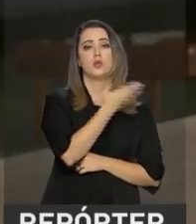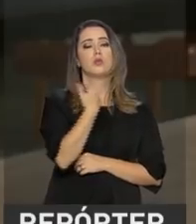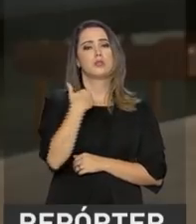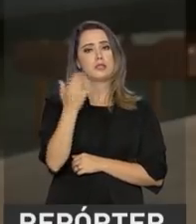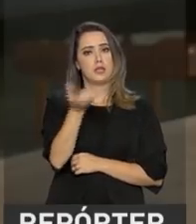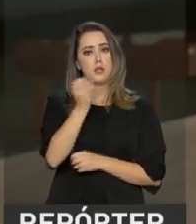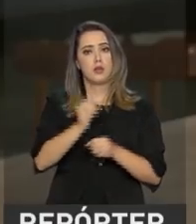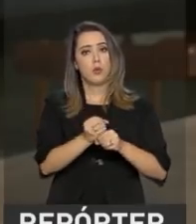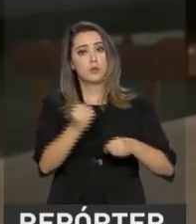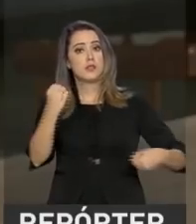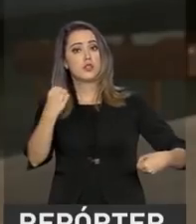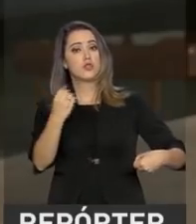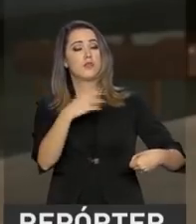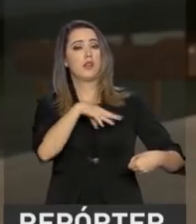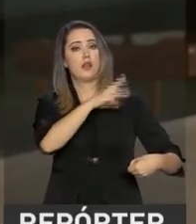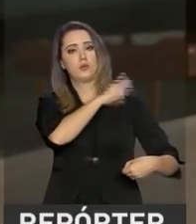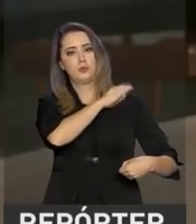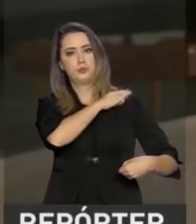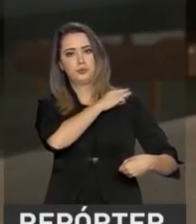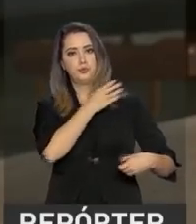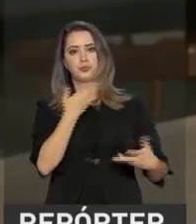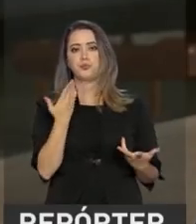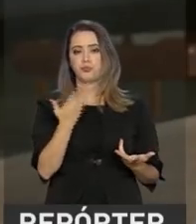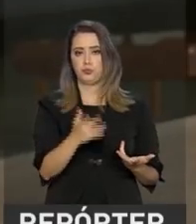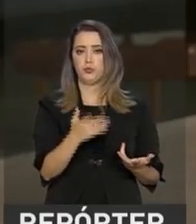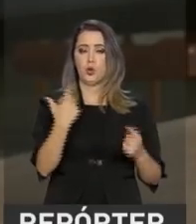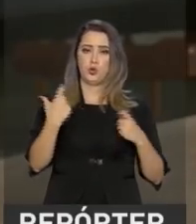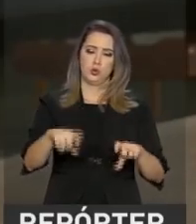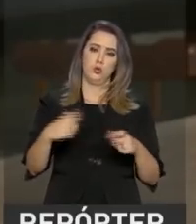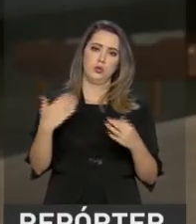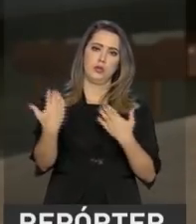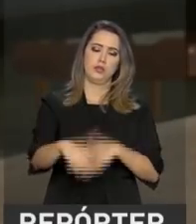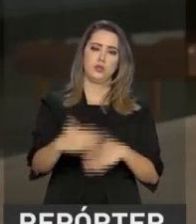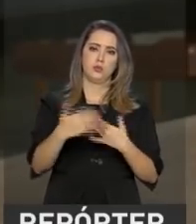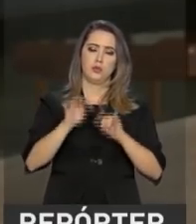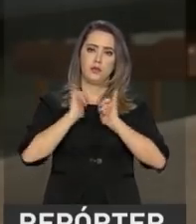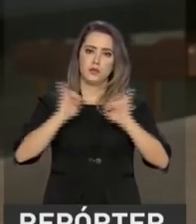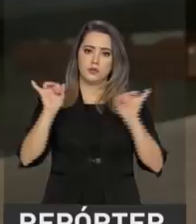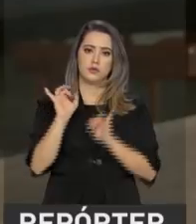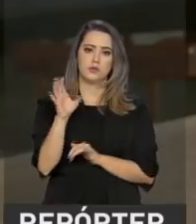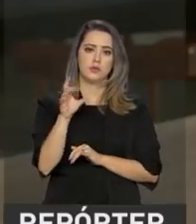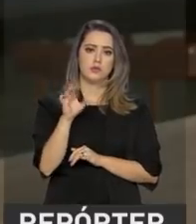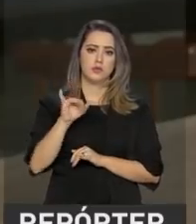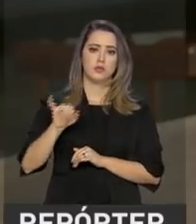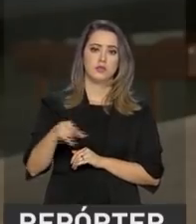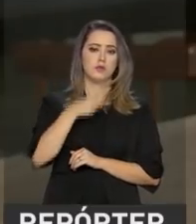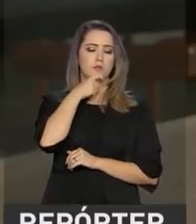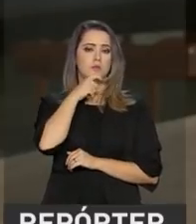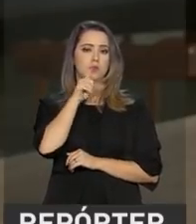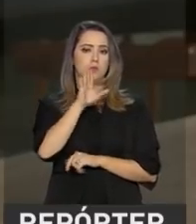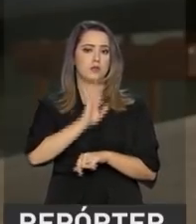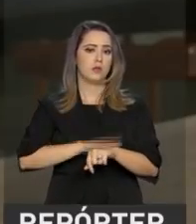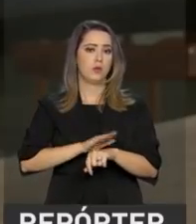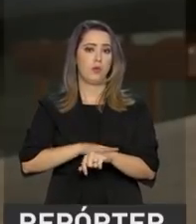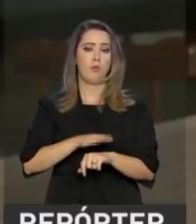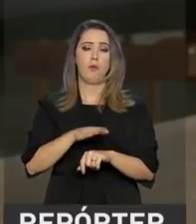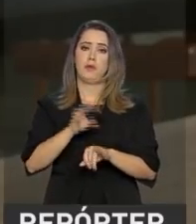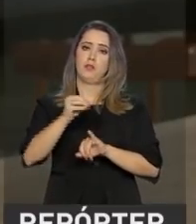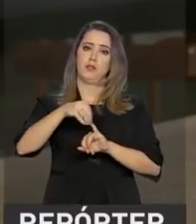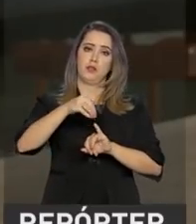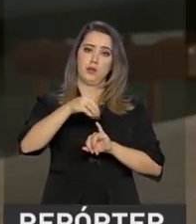o certificado de conclusão do ensino médio. Os locais de prova serão divulgados apenas no mês de julho, quando o INEP